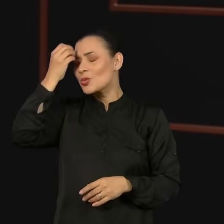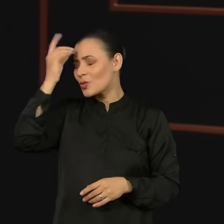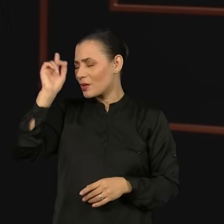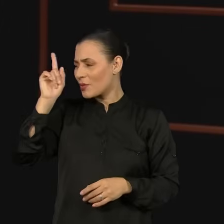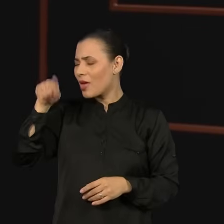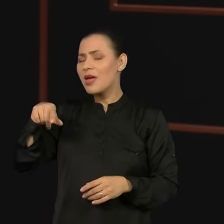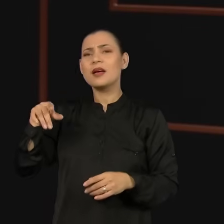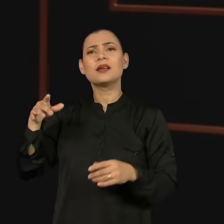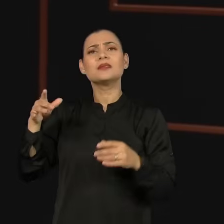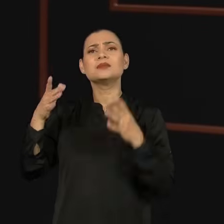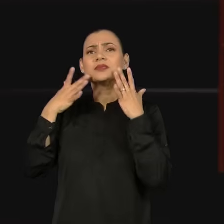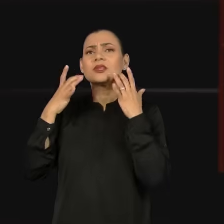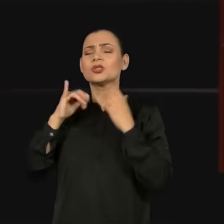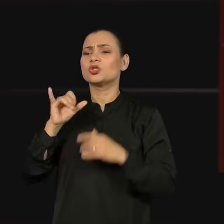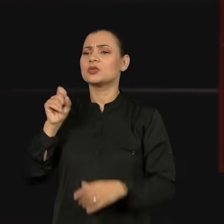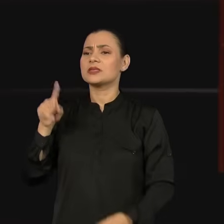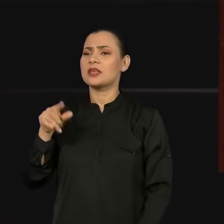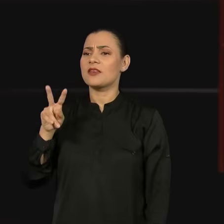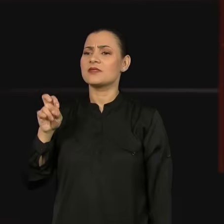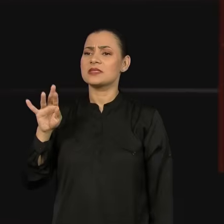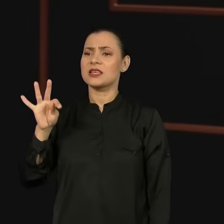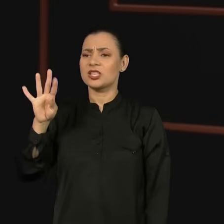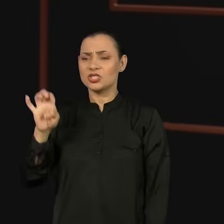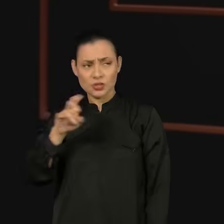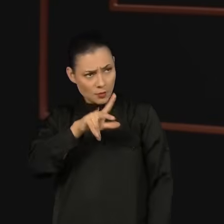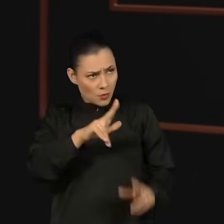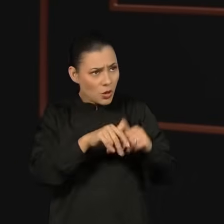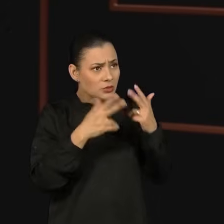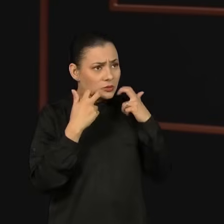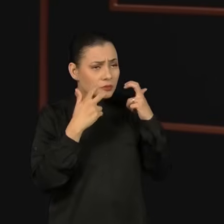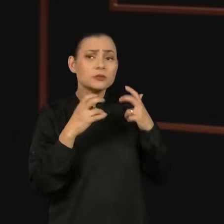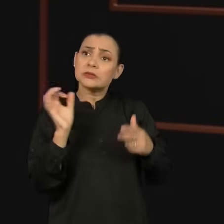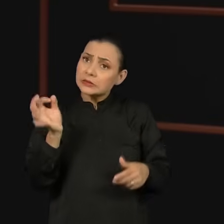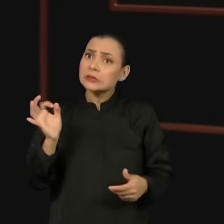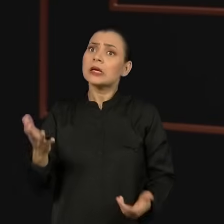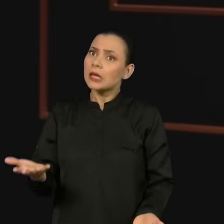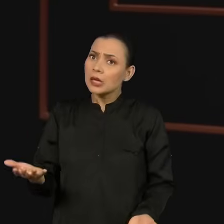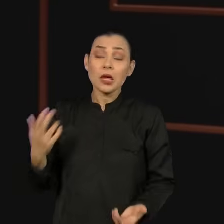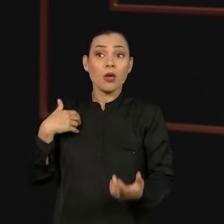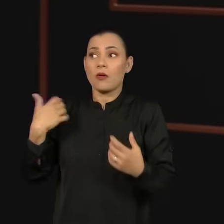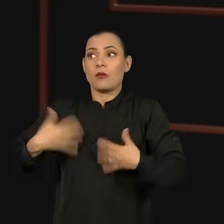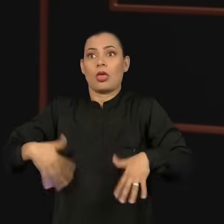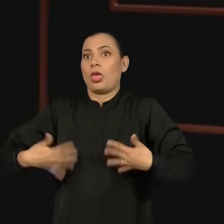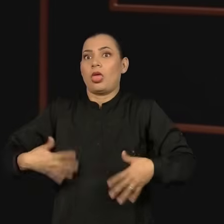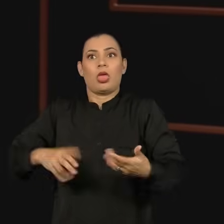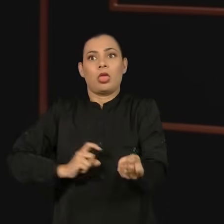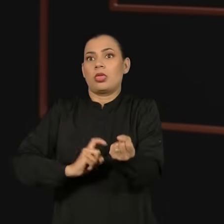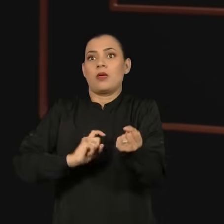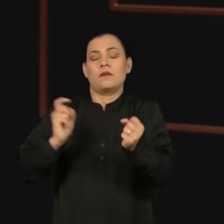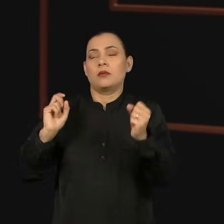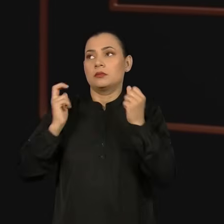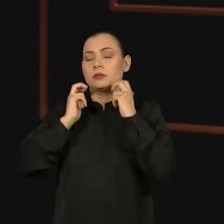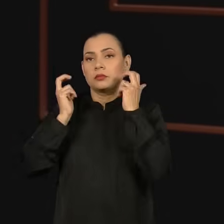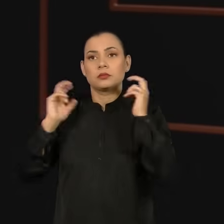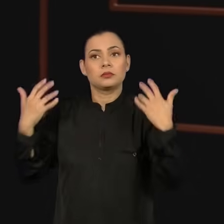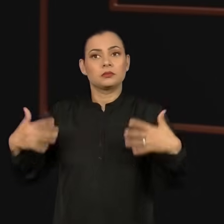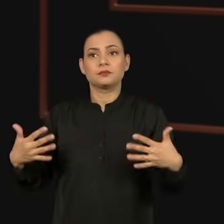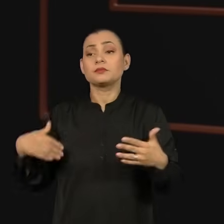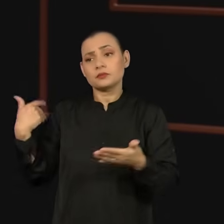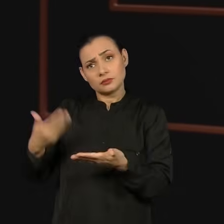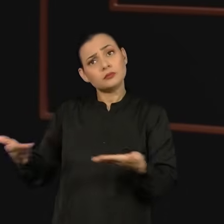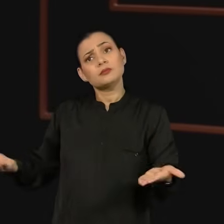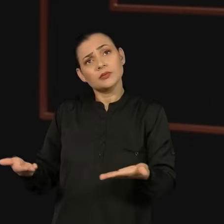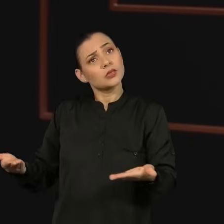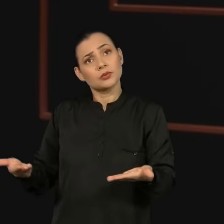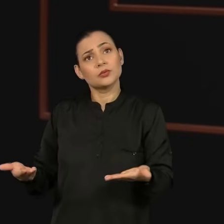Gil Vicente. Mas tudo isso pela timidez? Não, totalmente. Para mim era um pânico, assim, eu sentar. Na verdade, até hoje,